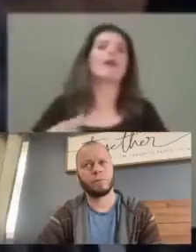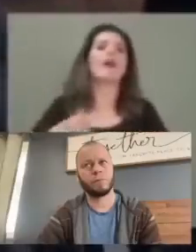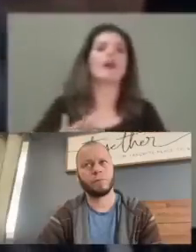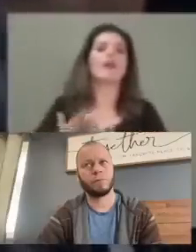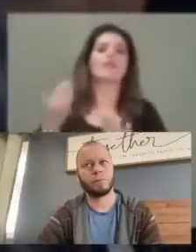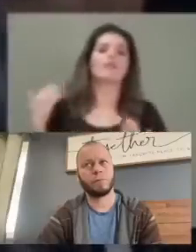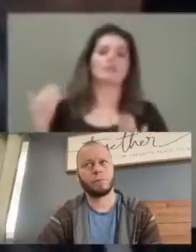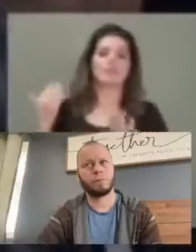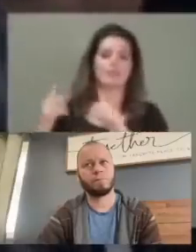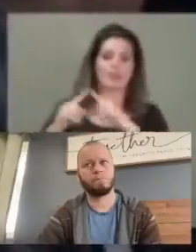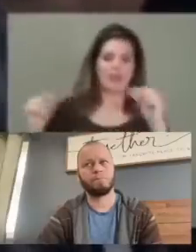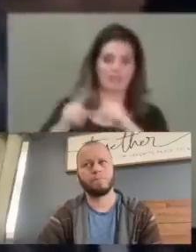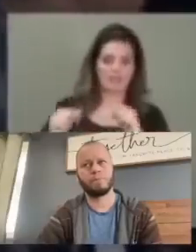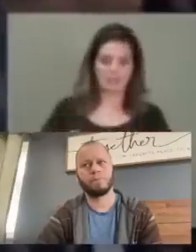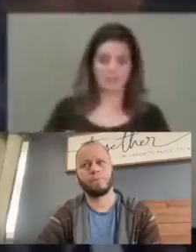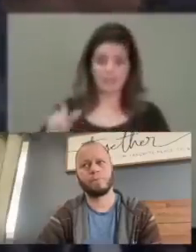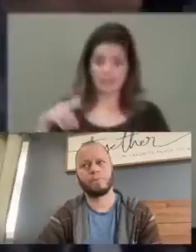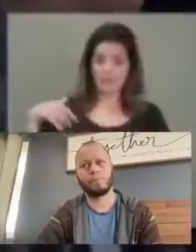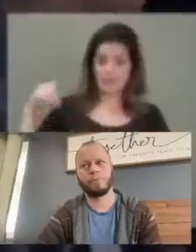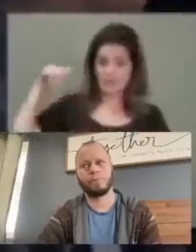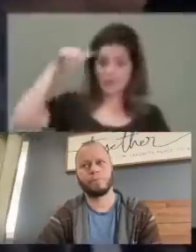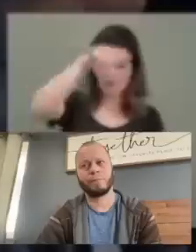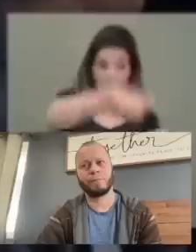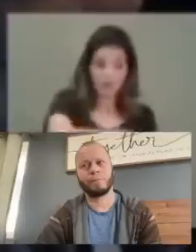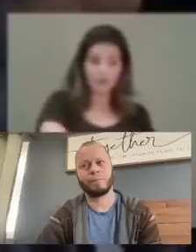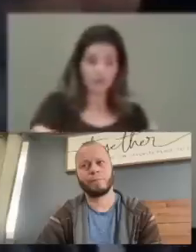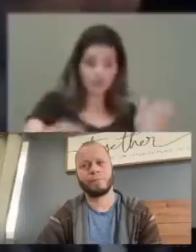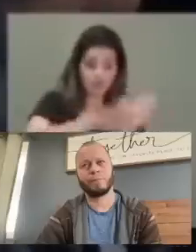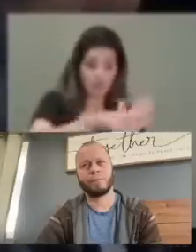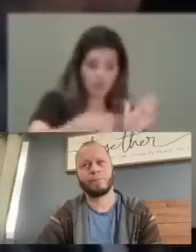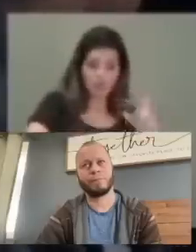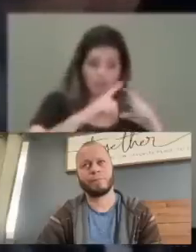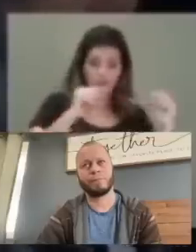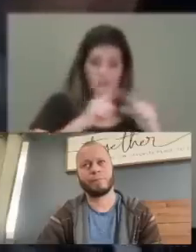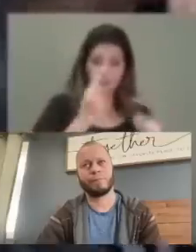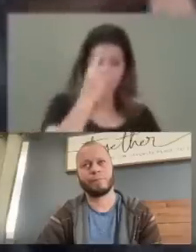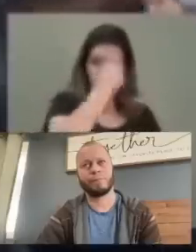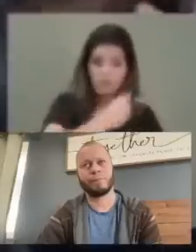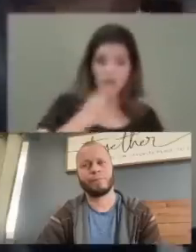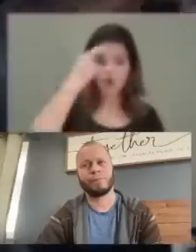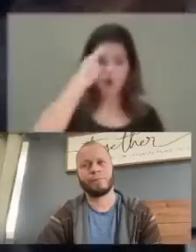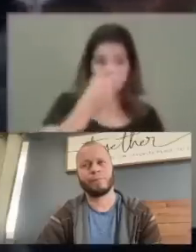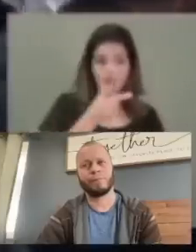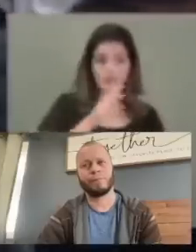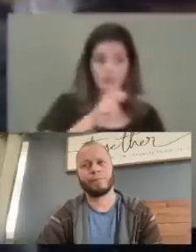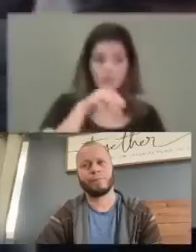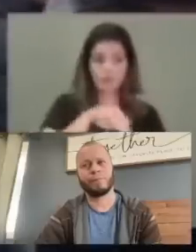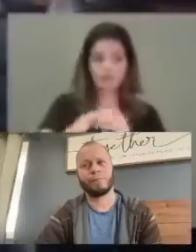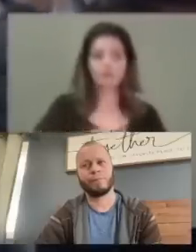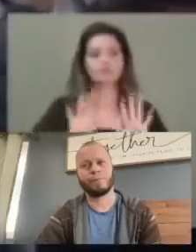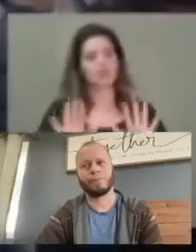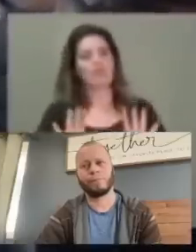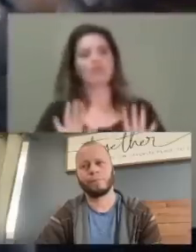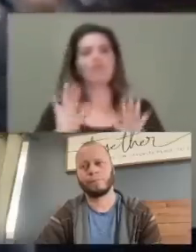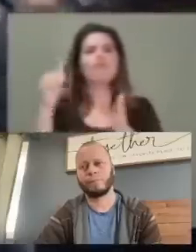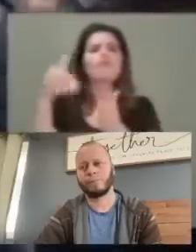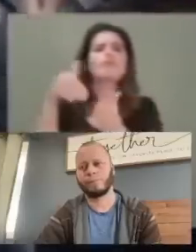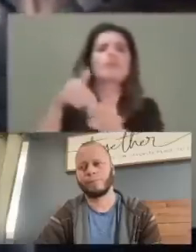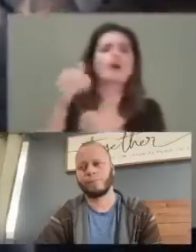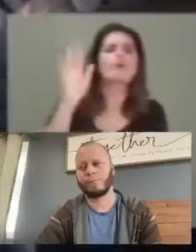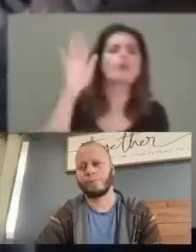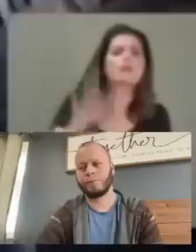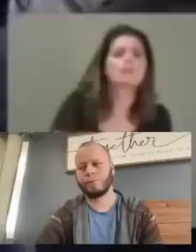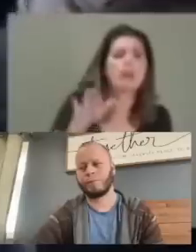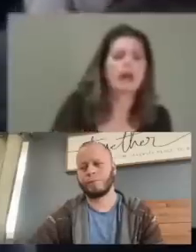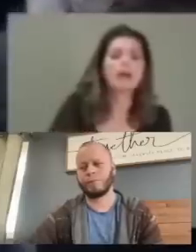afastamento dele de Brasília ele Qual avião presidencial ele chegava em uma hora e 25 minutos em Brasília então no final da tarde quando